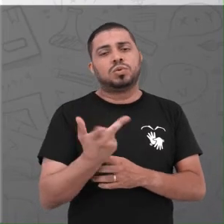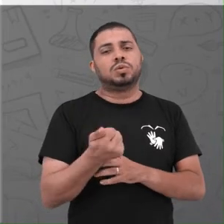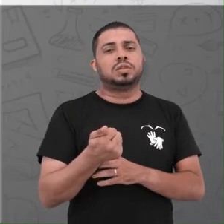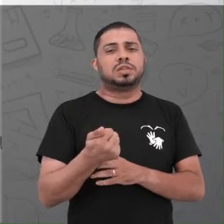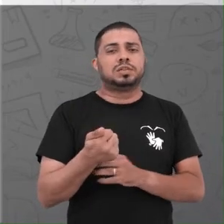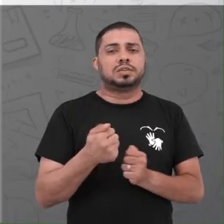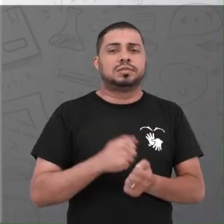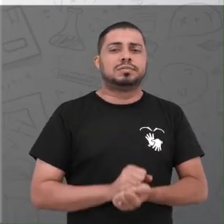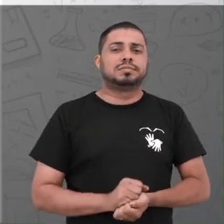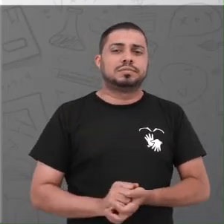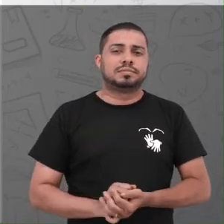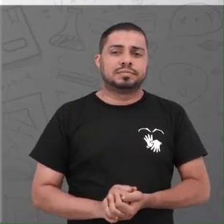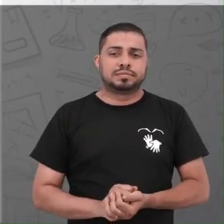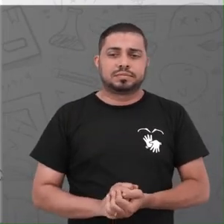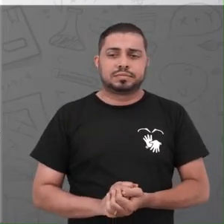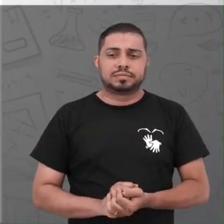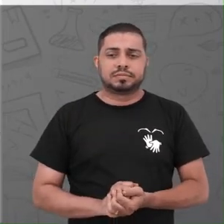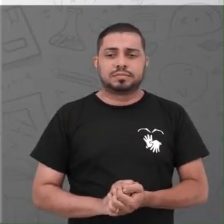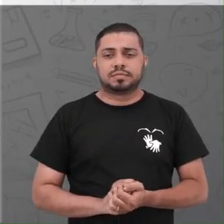cotas.